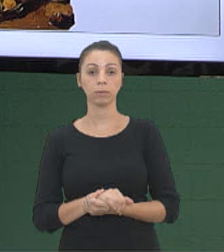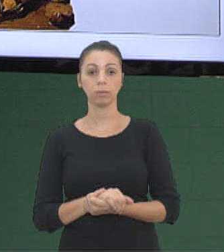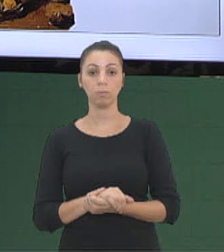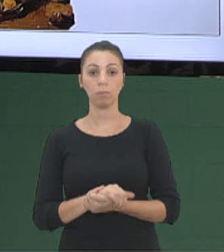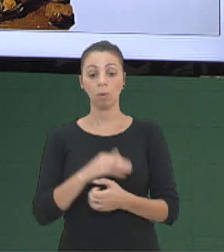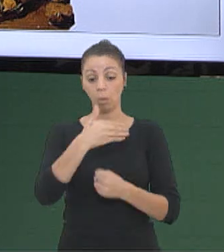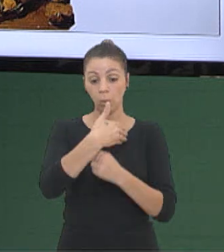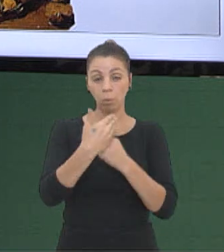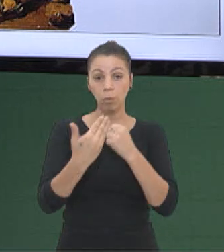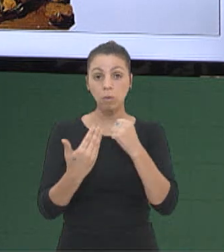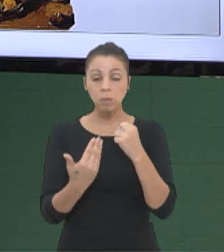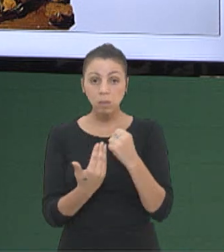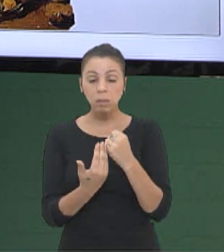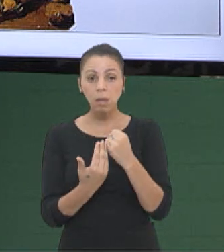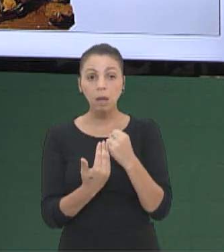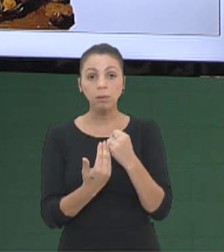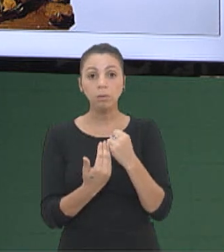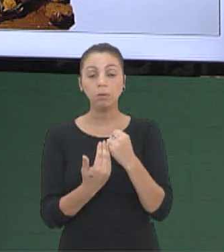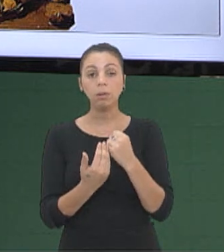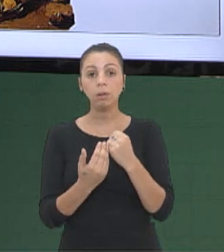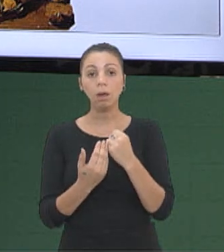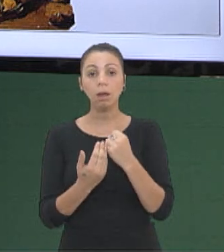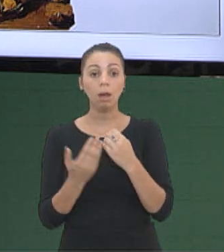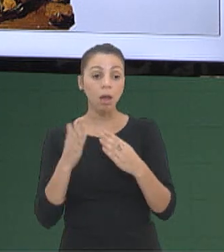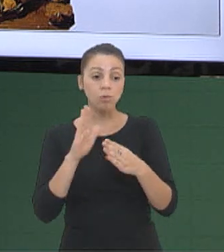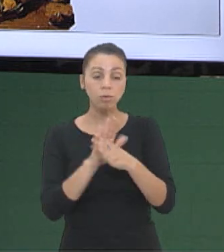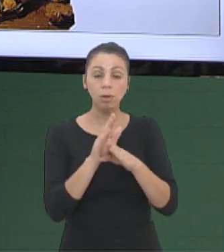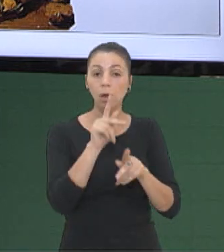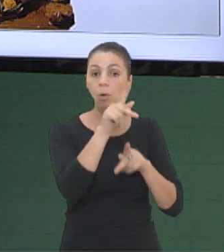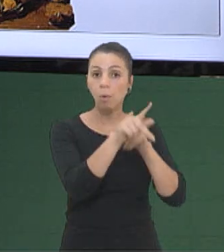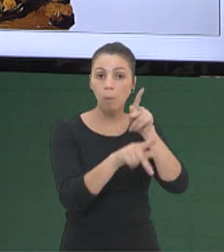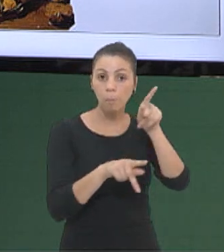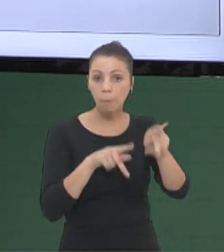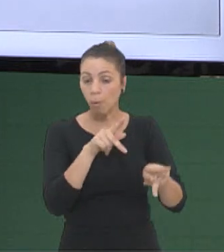do povo, vai começar um processo de reforma agrária.